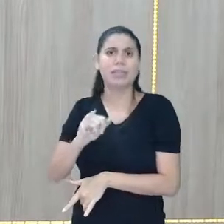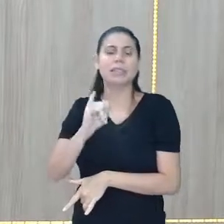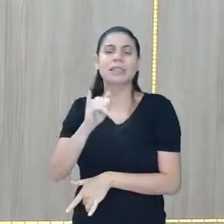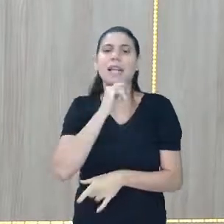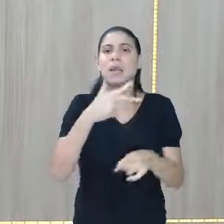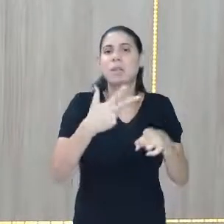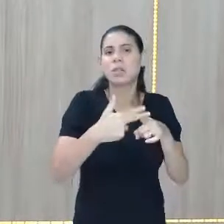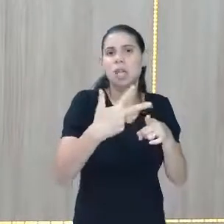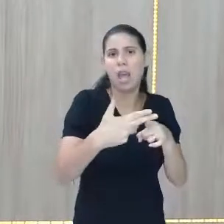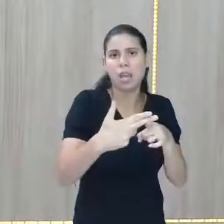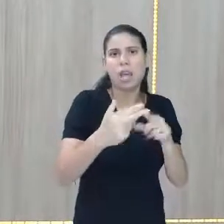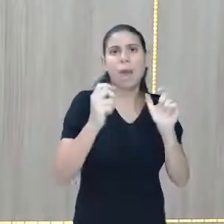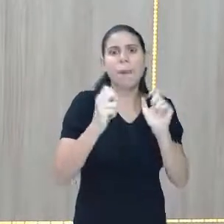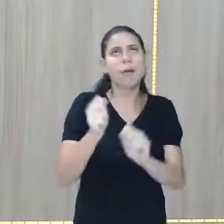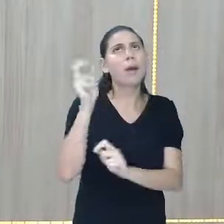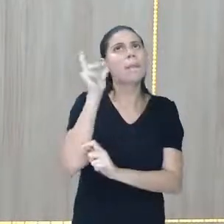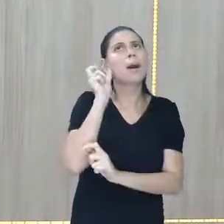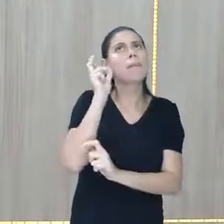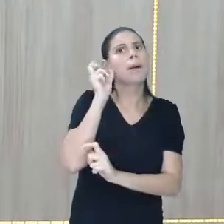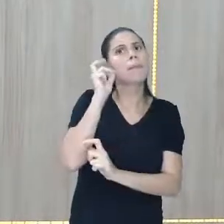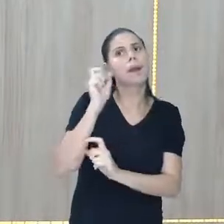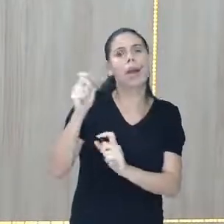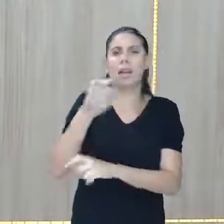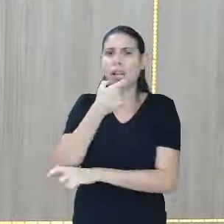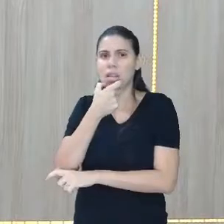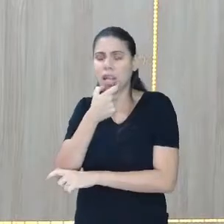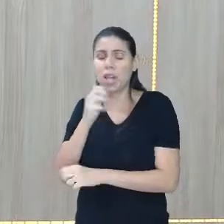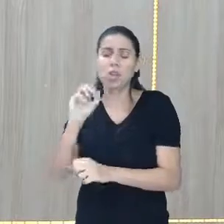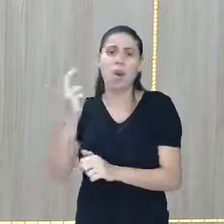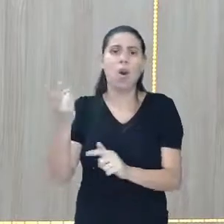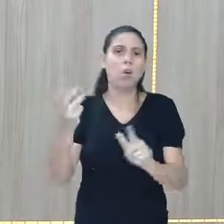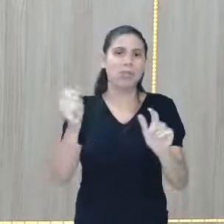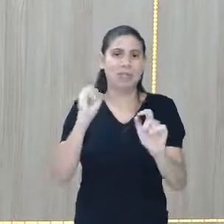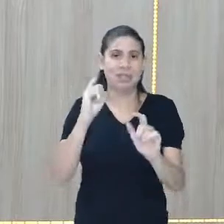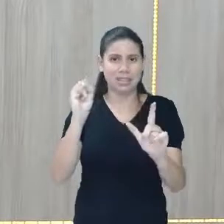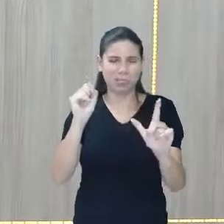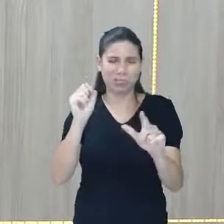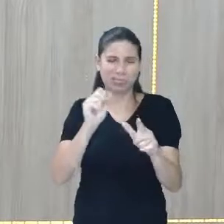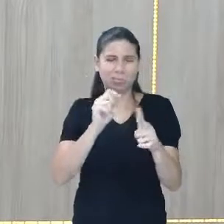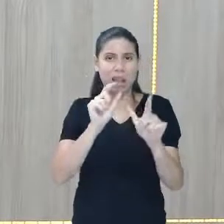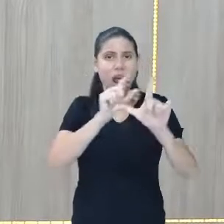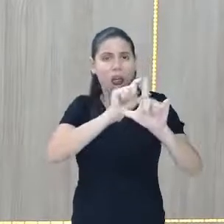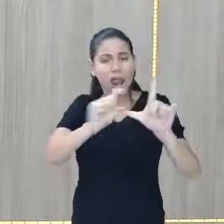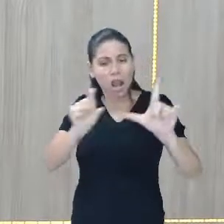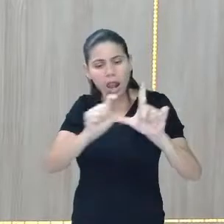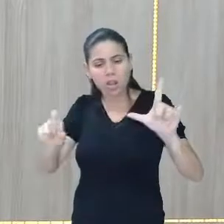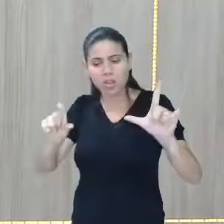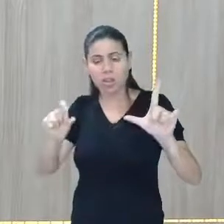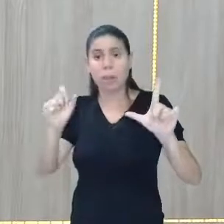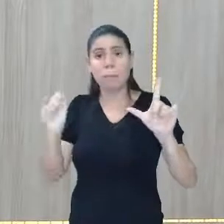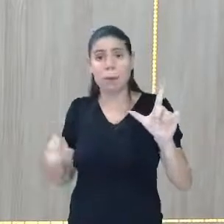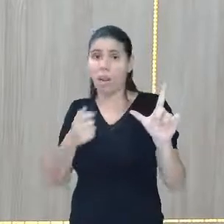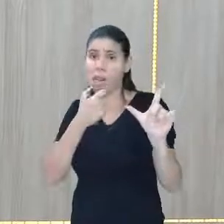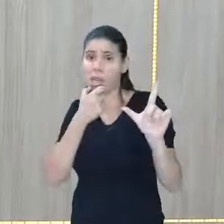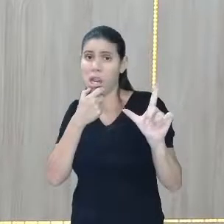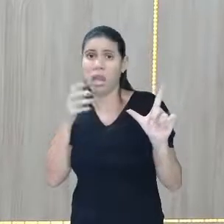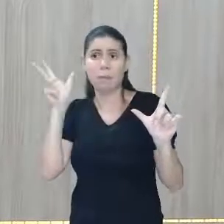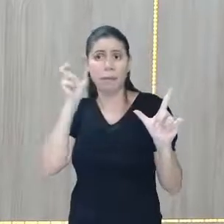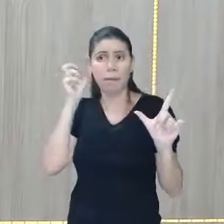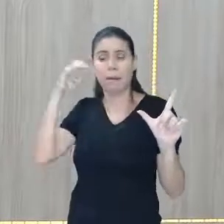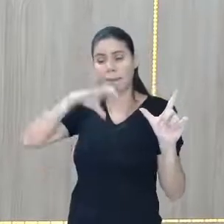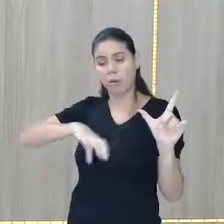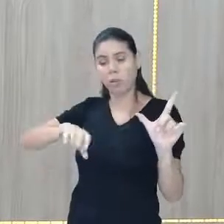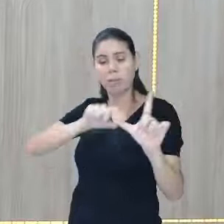original, ou então com a legenda em inglês, mesmo que esteja em português, com a legenda em inglês, né? Música. Você pode pegar aquela